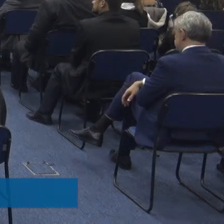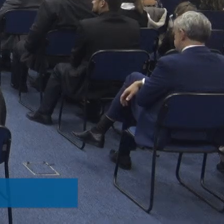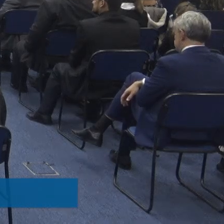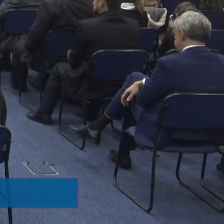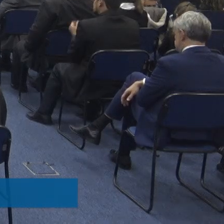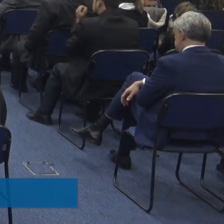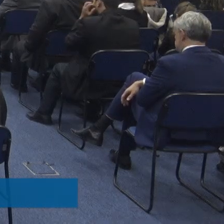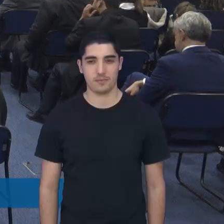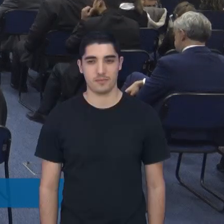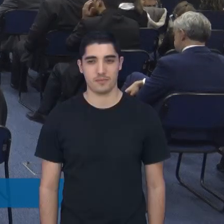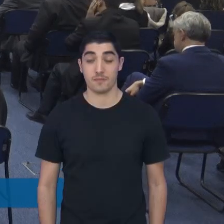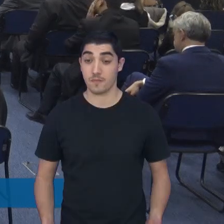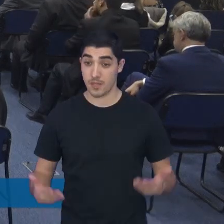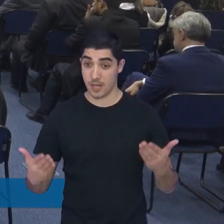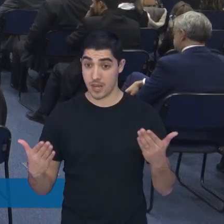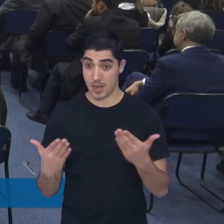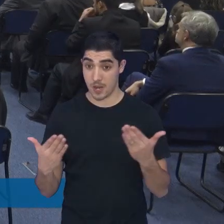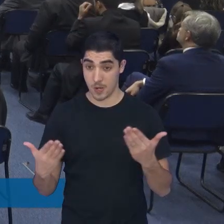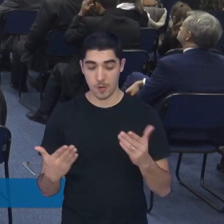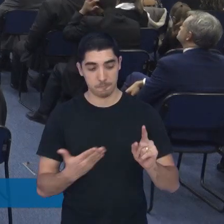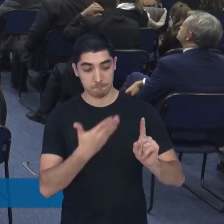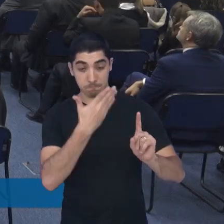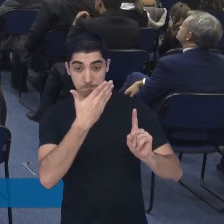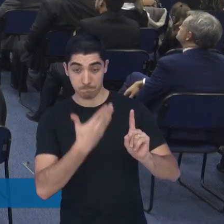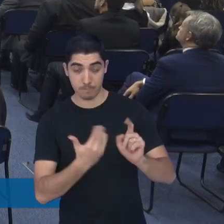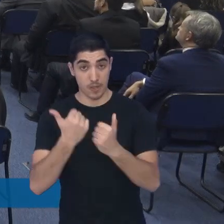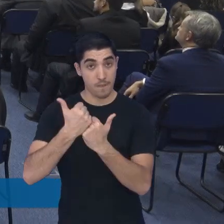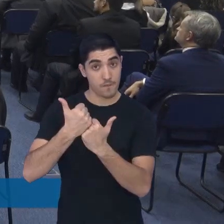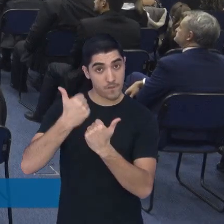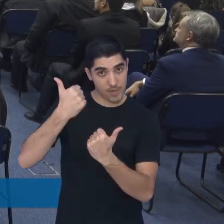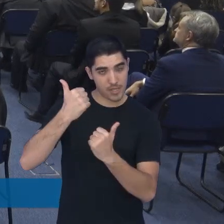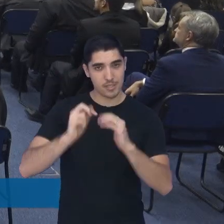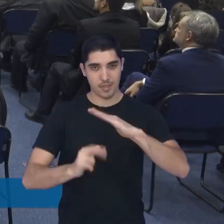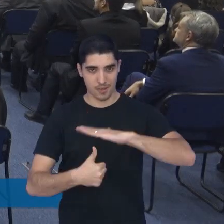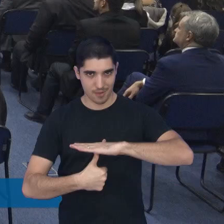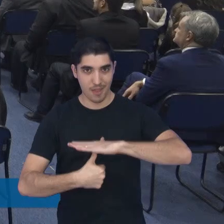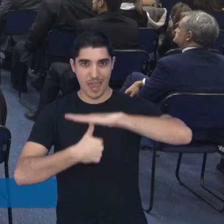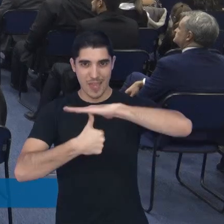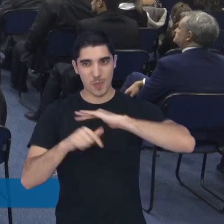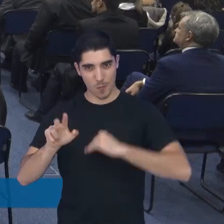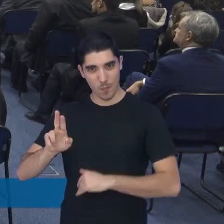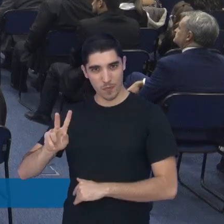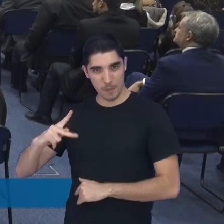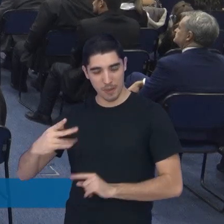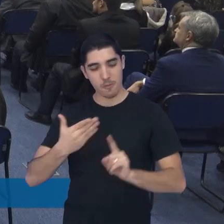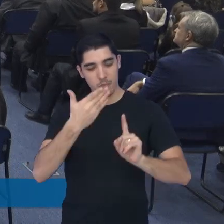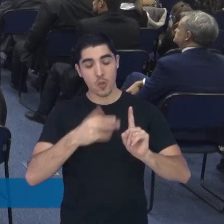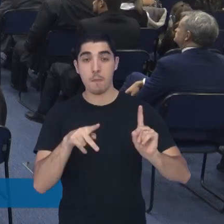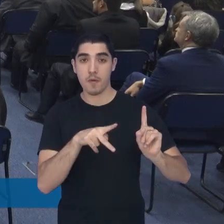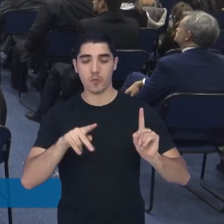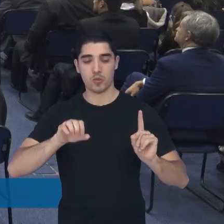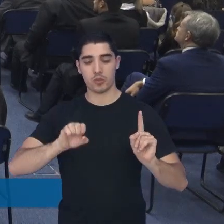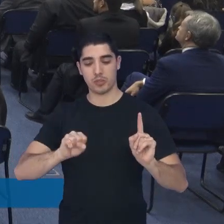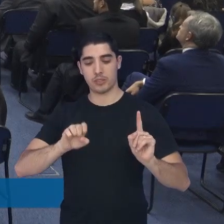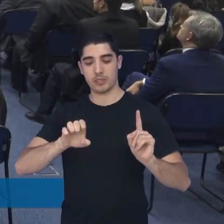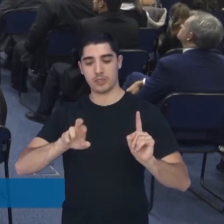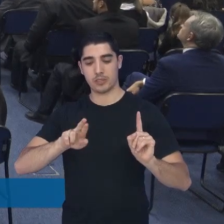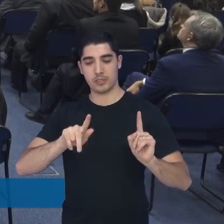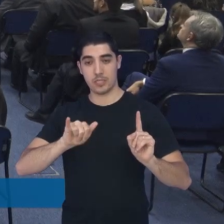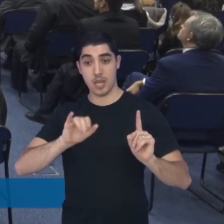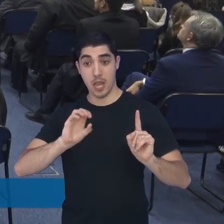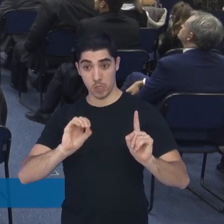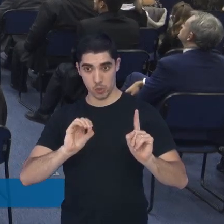Ouviremos agora o pronunciamento do magnífico vice-reitor da Univap, professor doutor Sérgio Bacha.